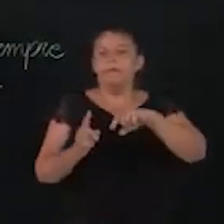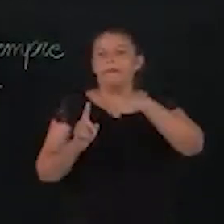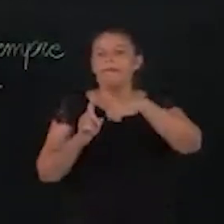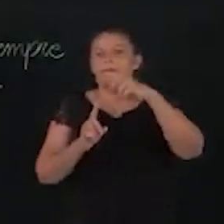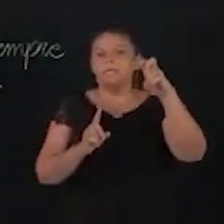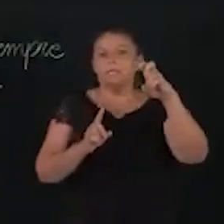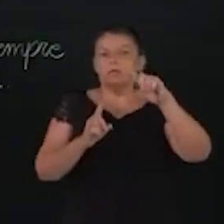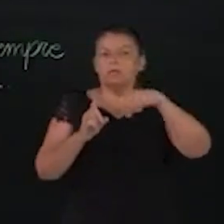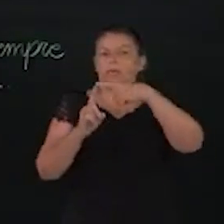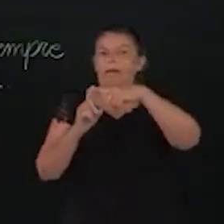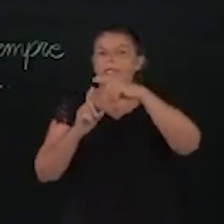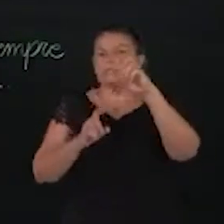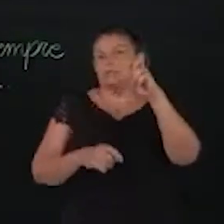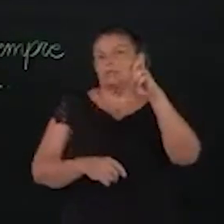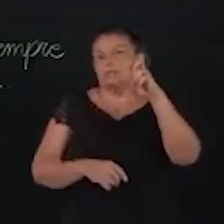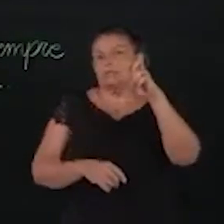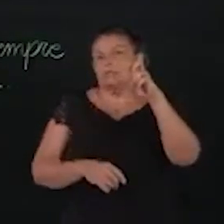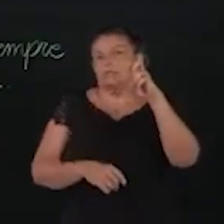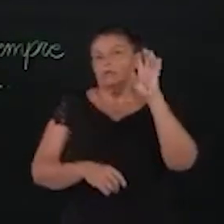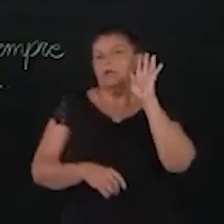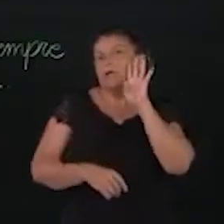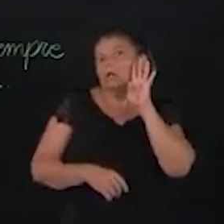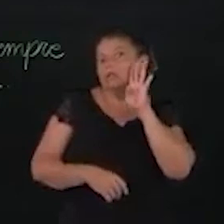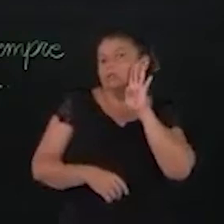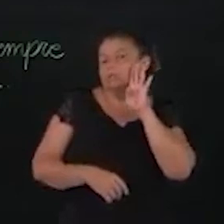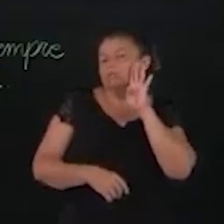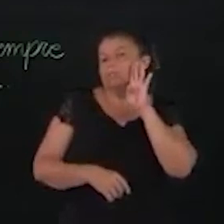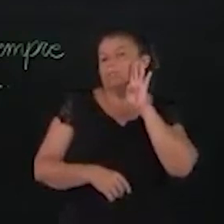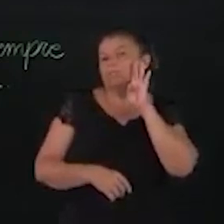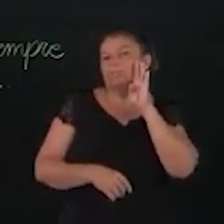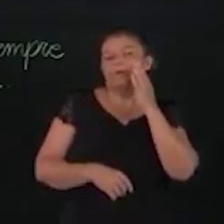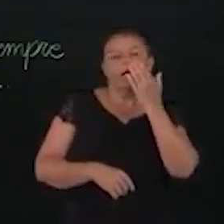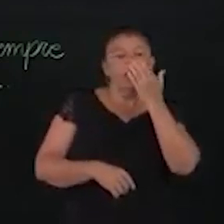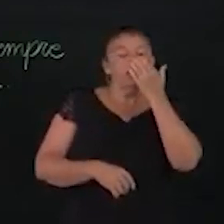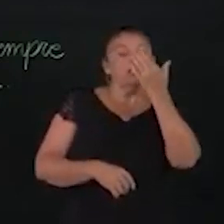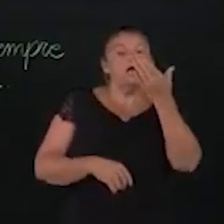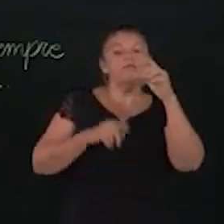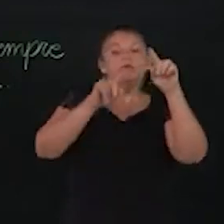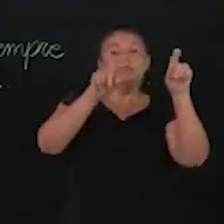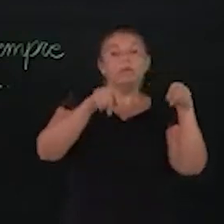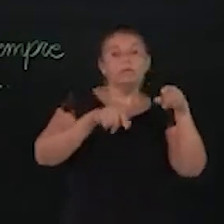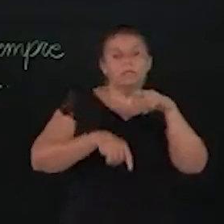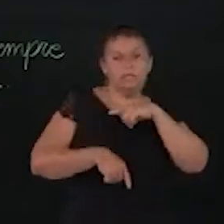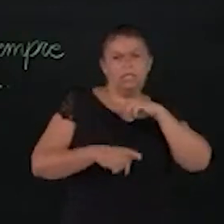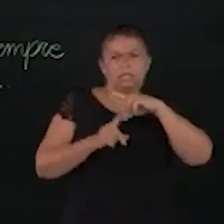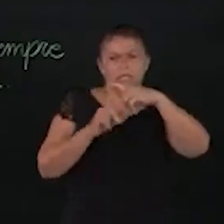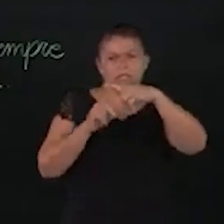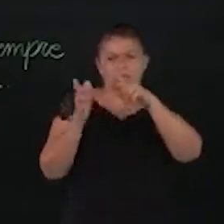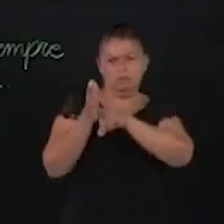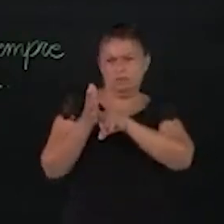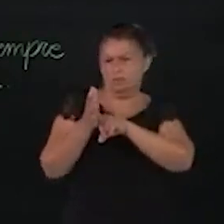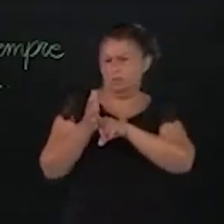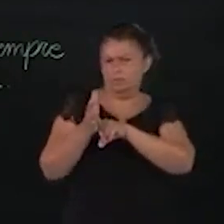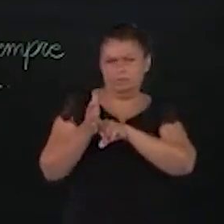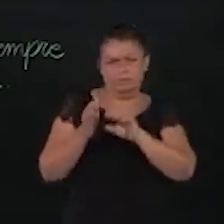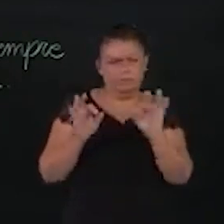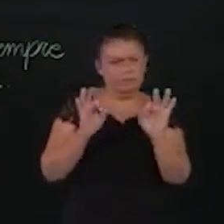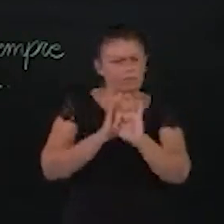mais 5 mais 5. Legal. À frente do parênteses tem algum sinal?